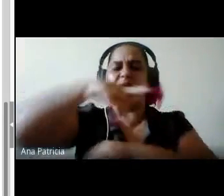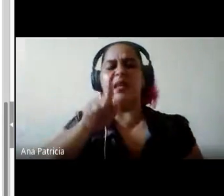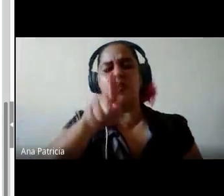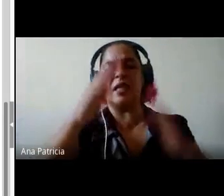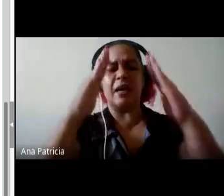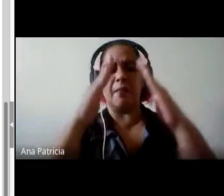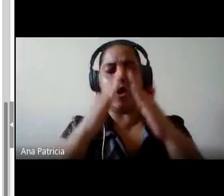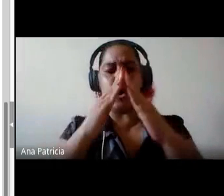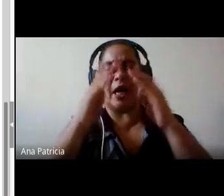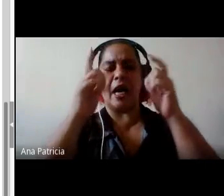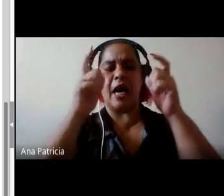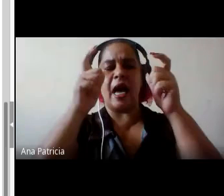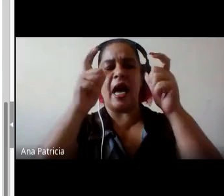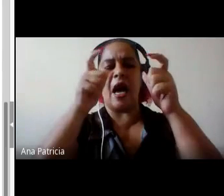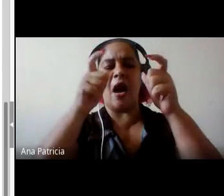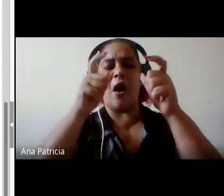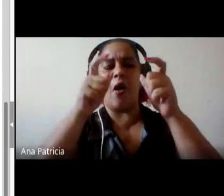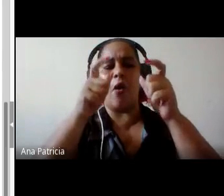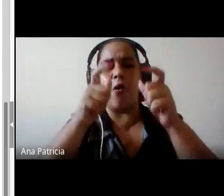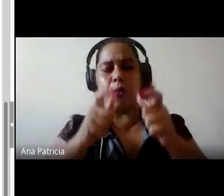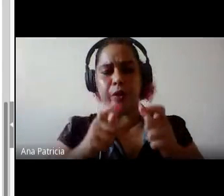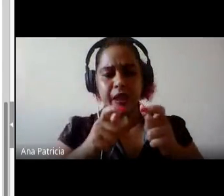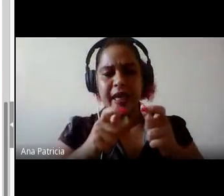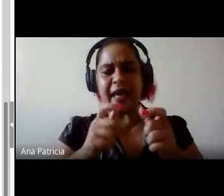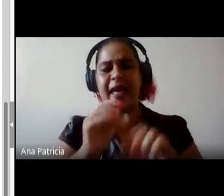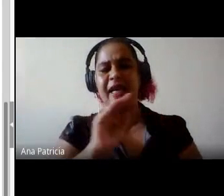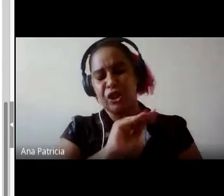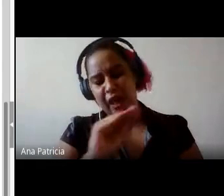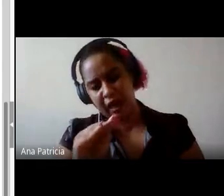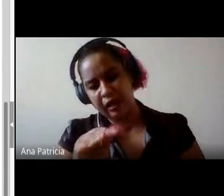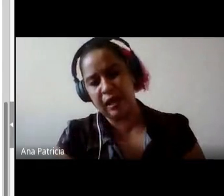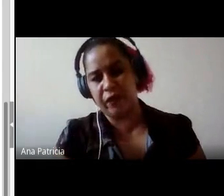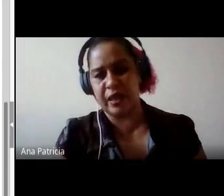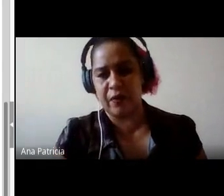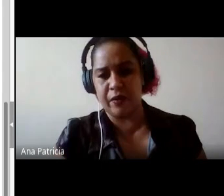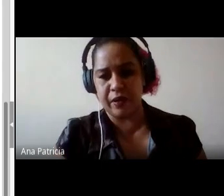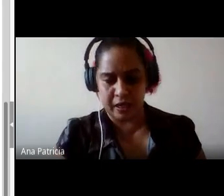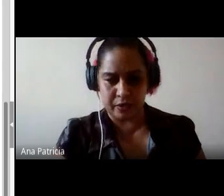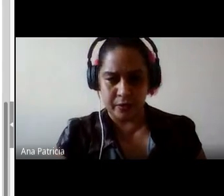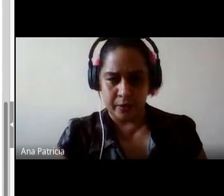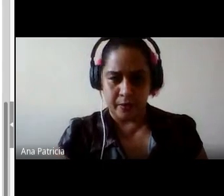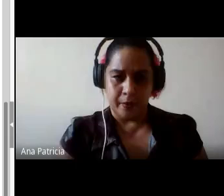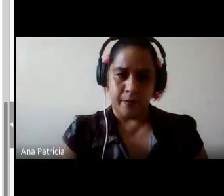você diz você mora aonde, ele já entende que você quer o endereço.